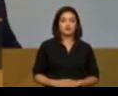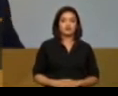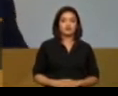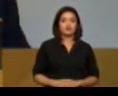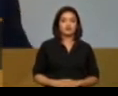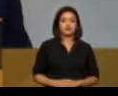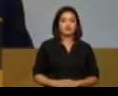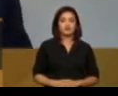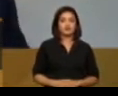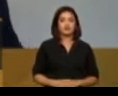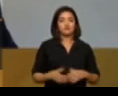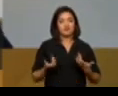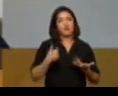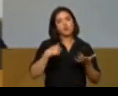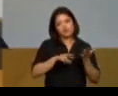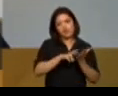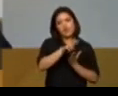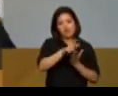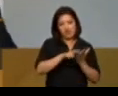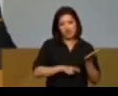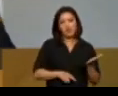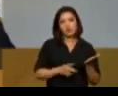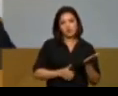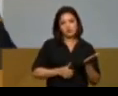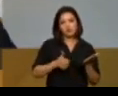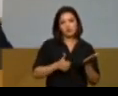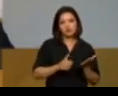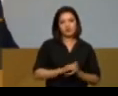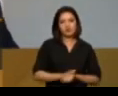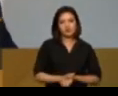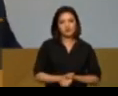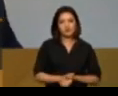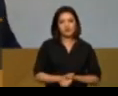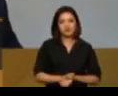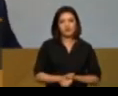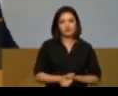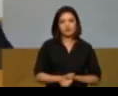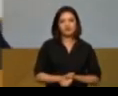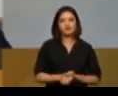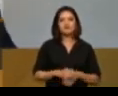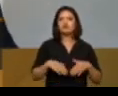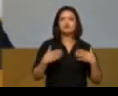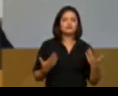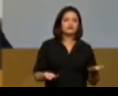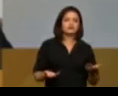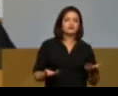Faço um relatório, como é de praxe, salto a questão da admissibilidade